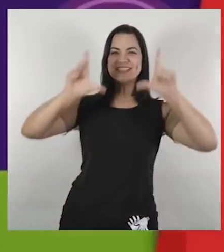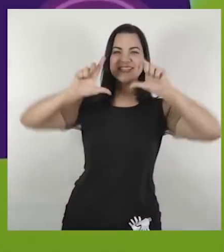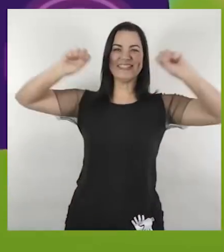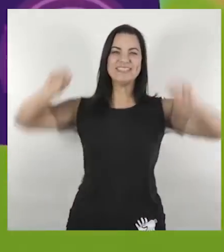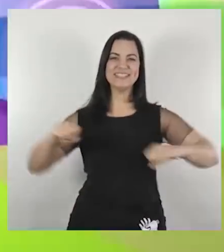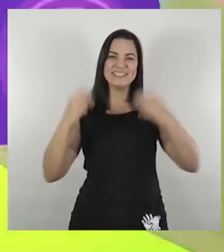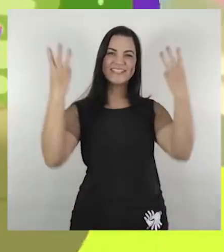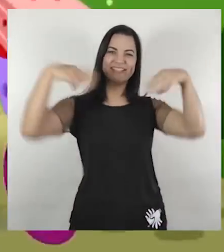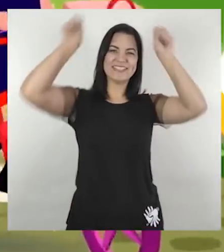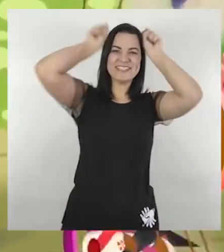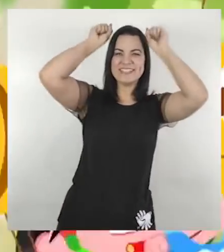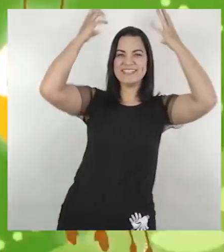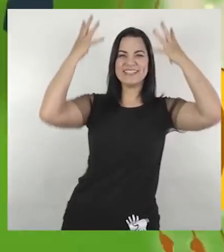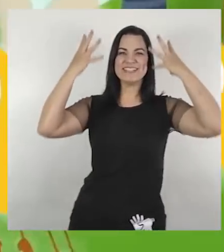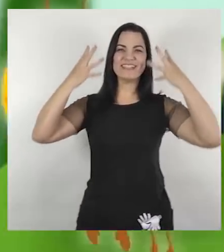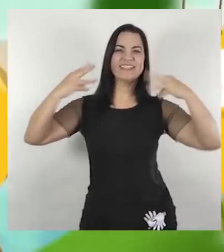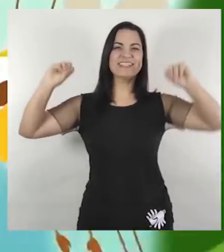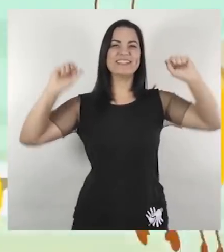show da Luna.